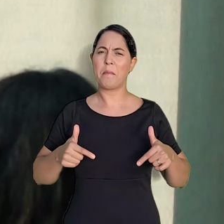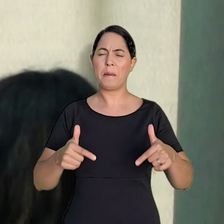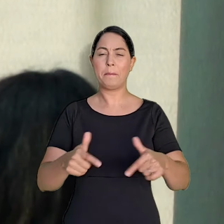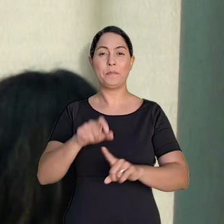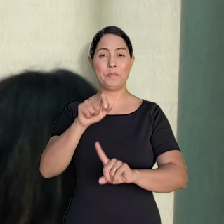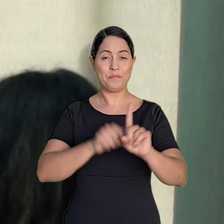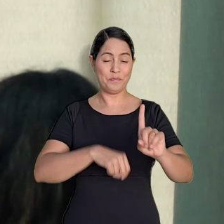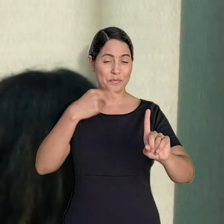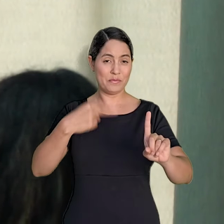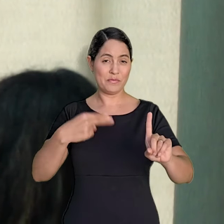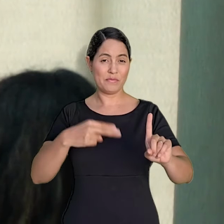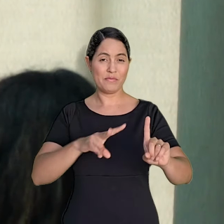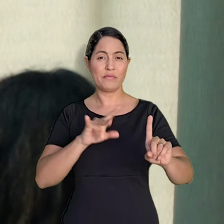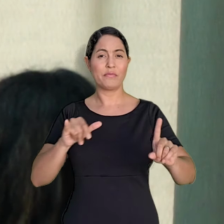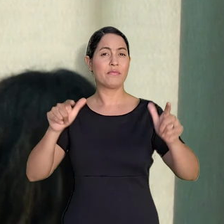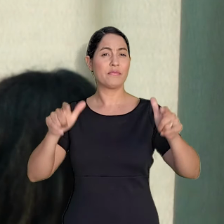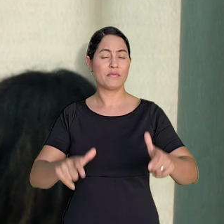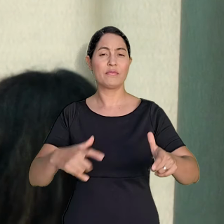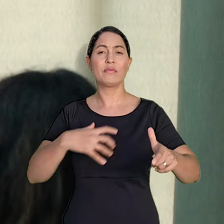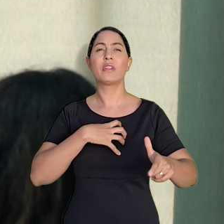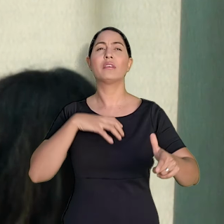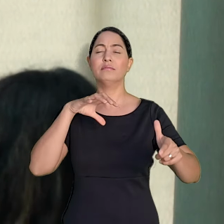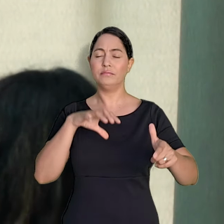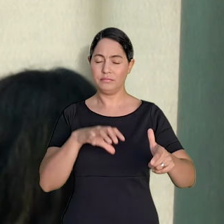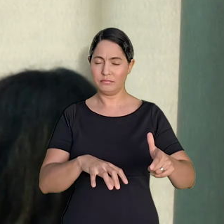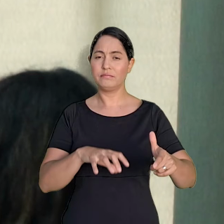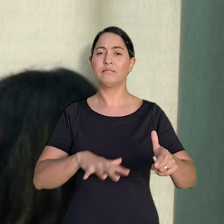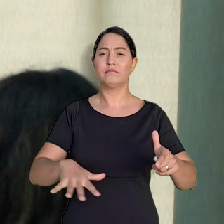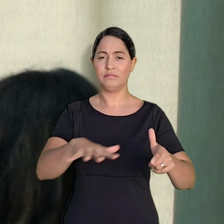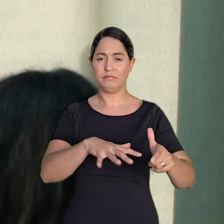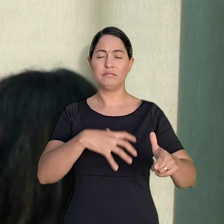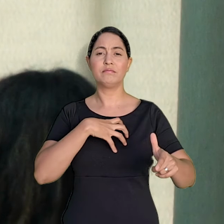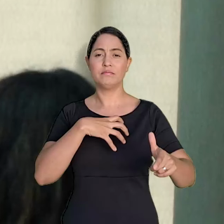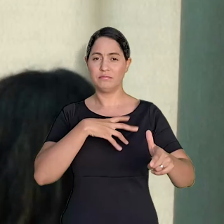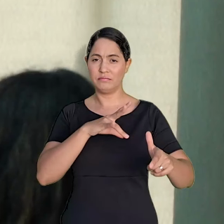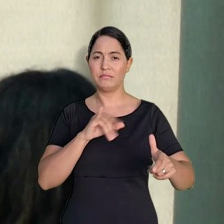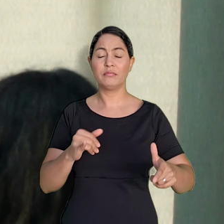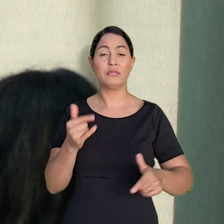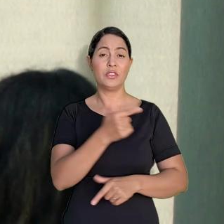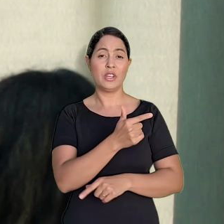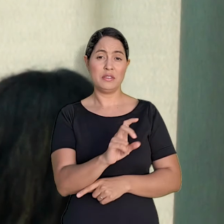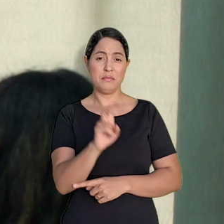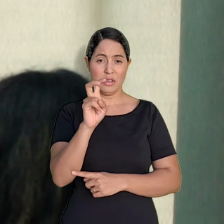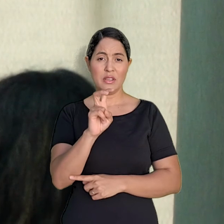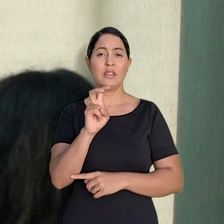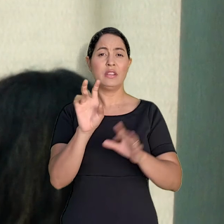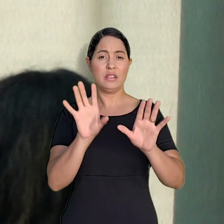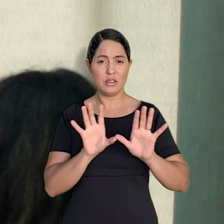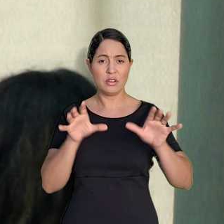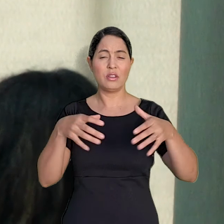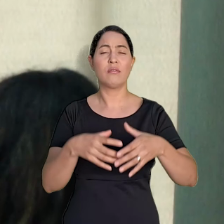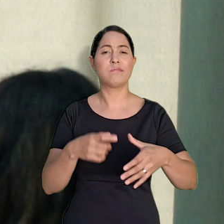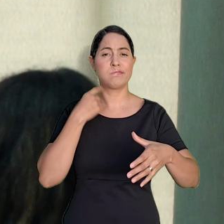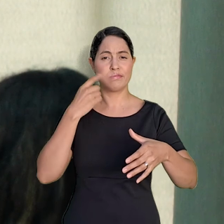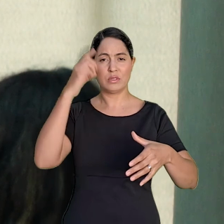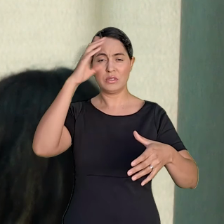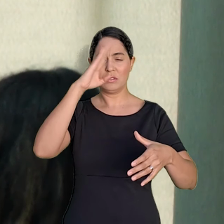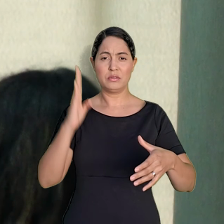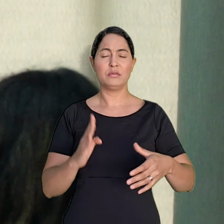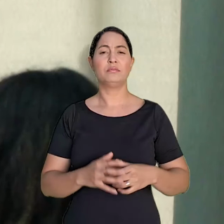novembro, a Bahia receberá a classe que a Ordem precisa ouvir e convocar. A 25ª Conferência Nacional da Advocacia